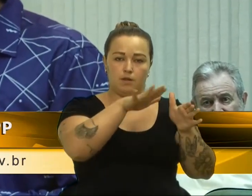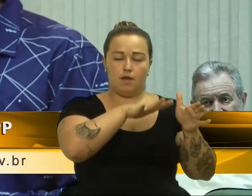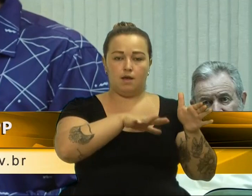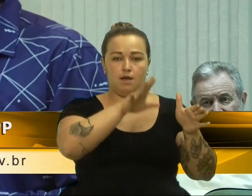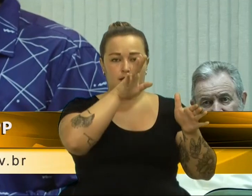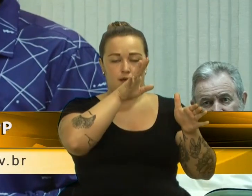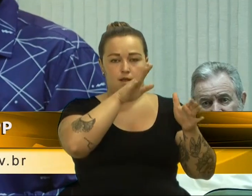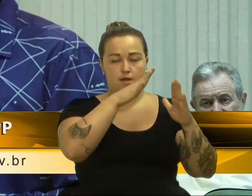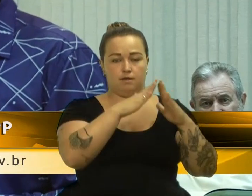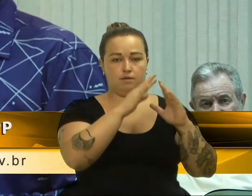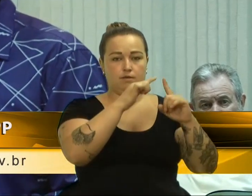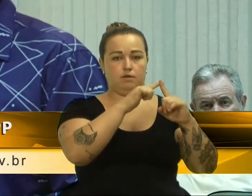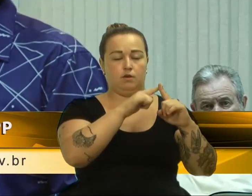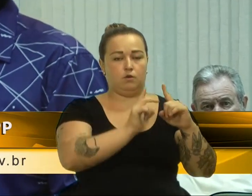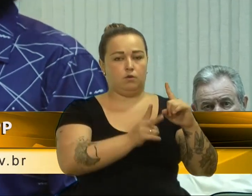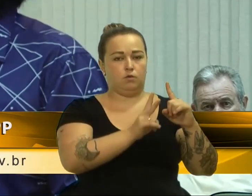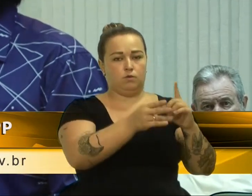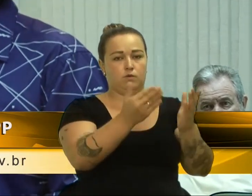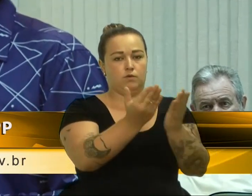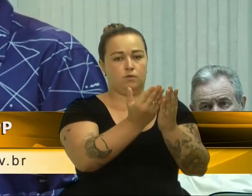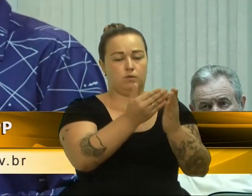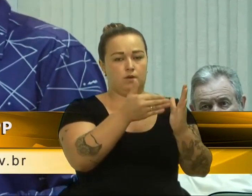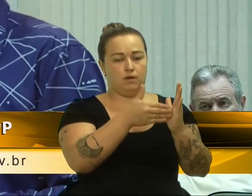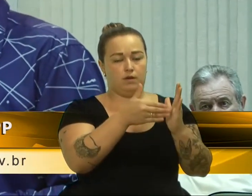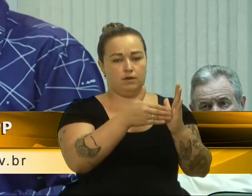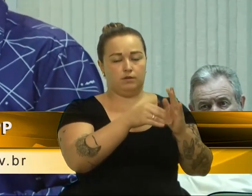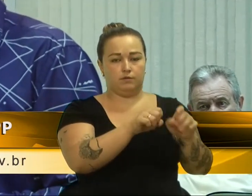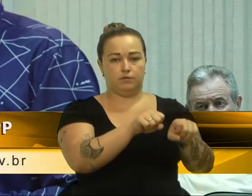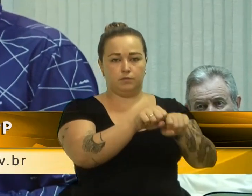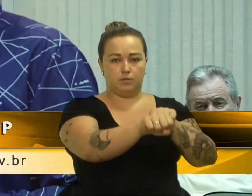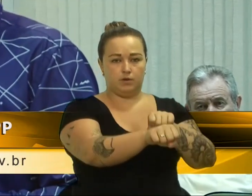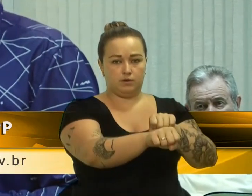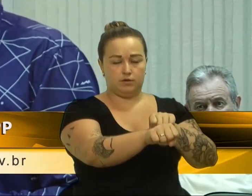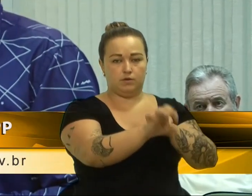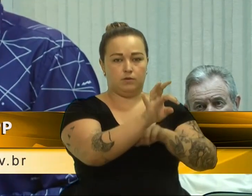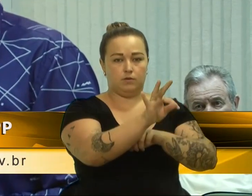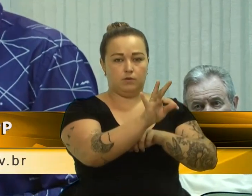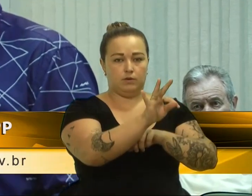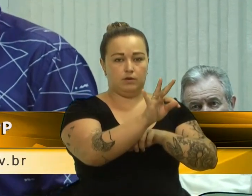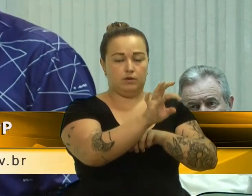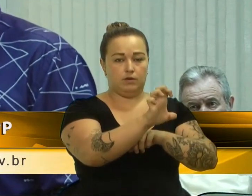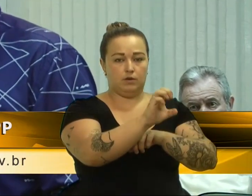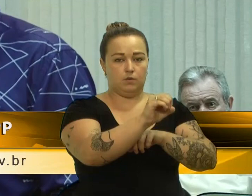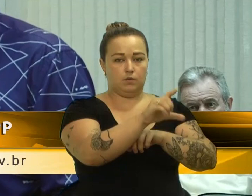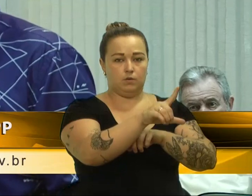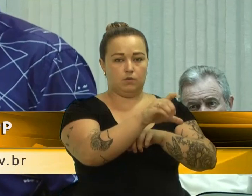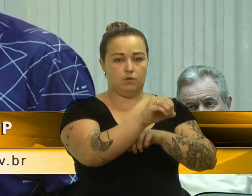continuará seus estudos até a formação em teologia.